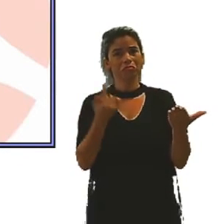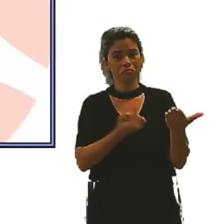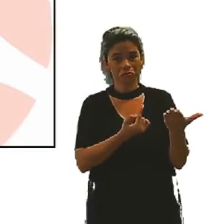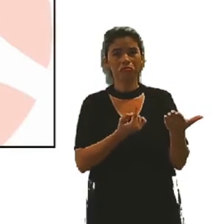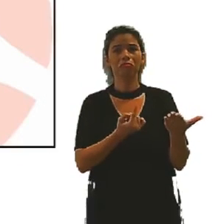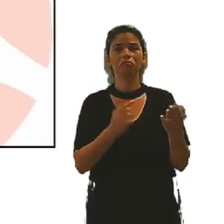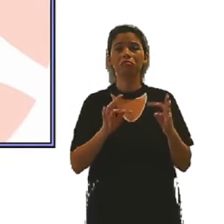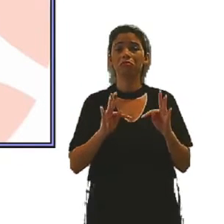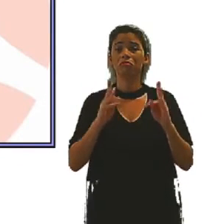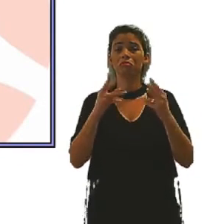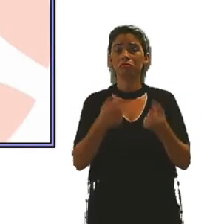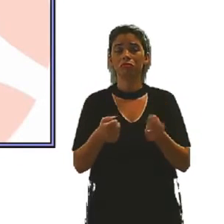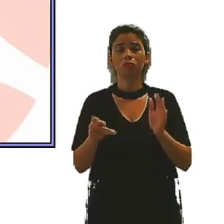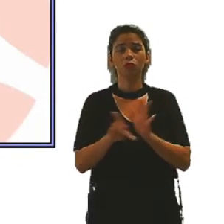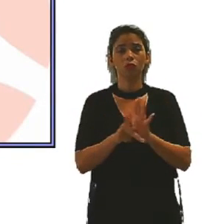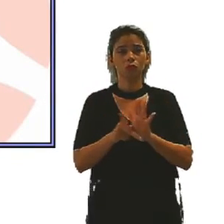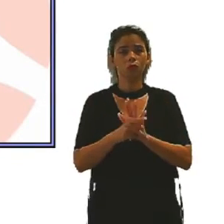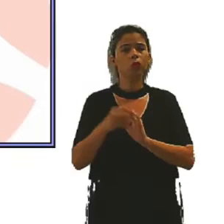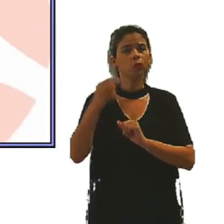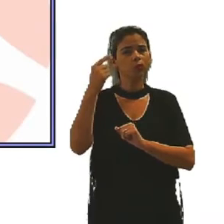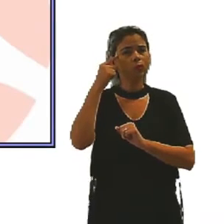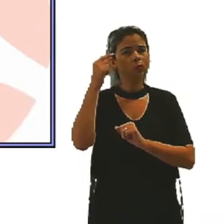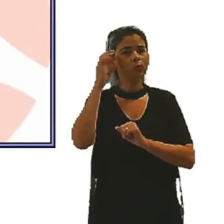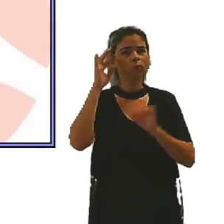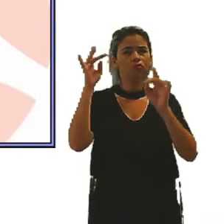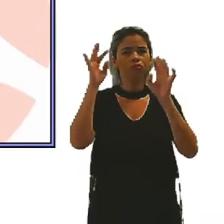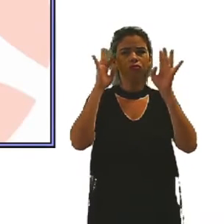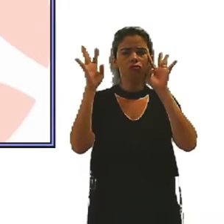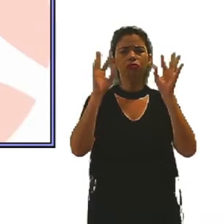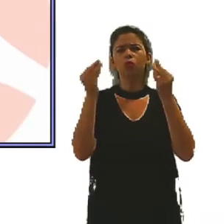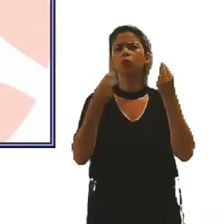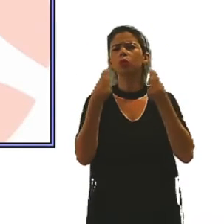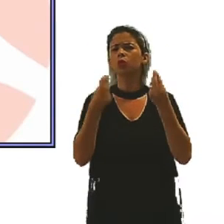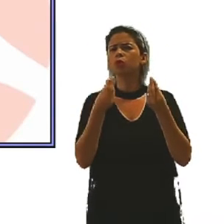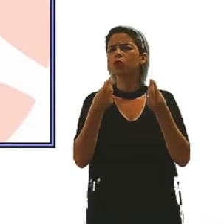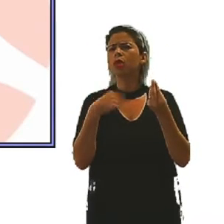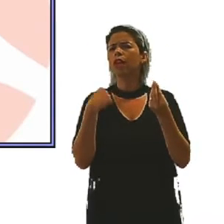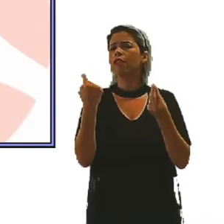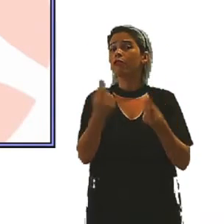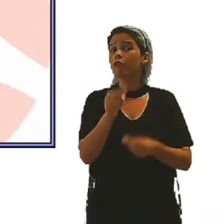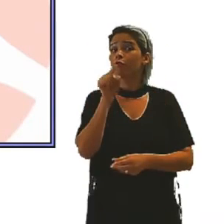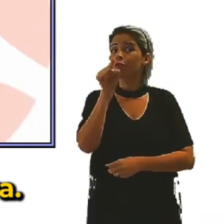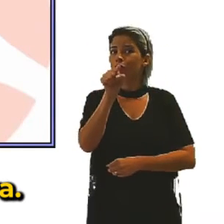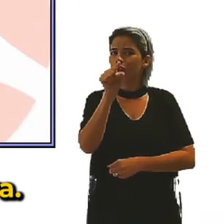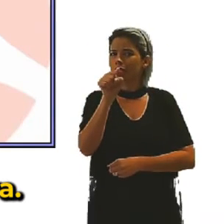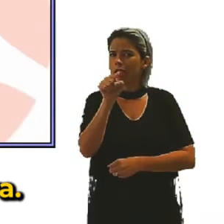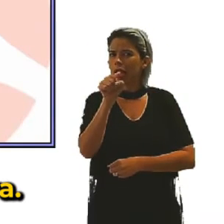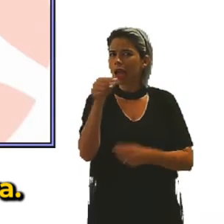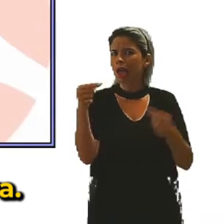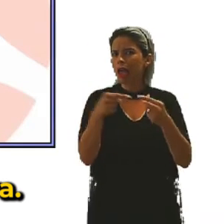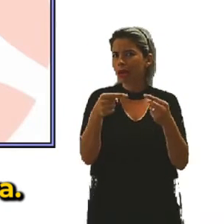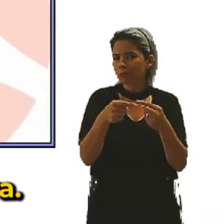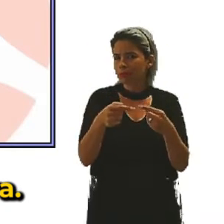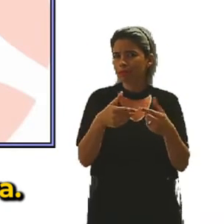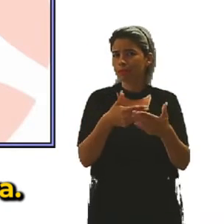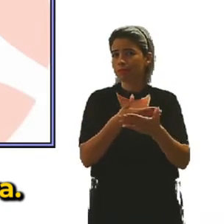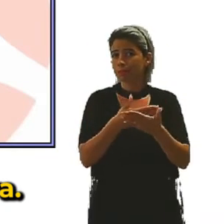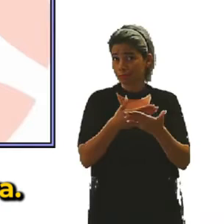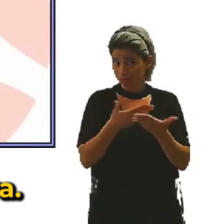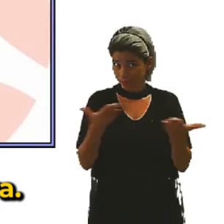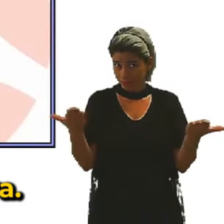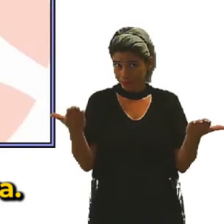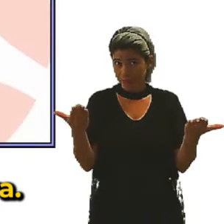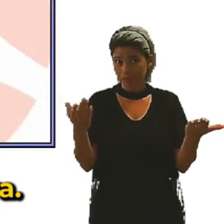esse tipo de reflexão, o que estamos fazendo a respeito. Nós agradecemos